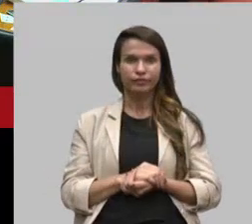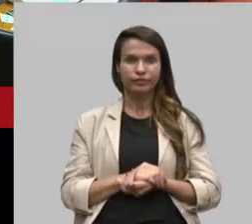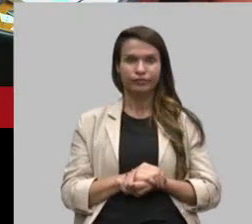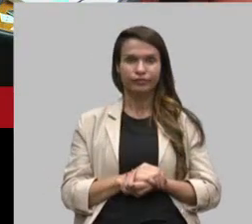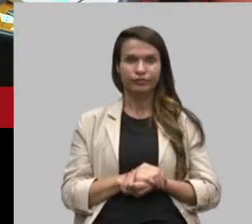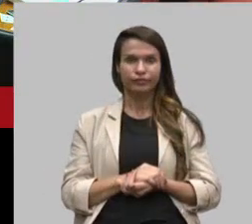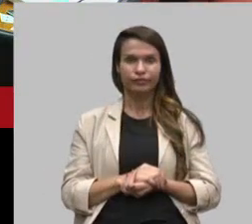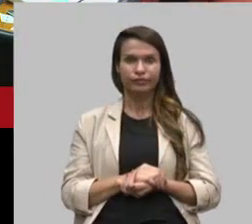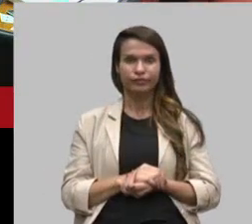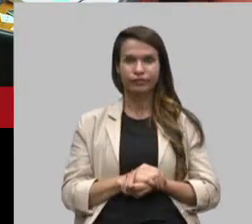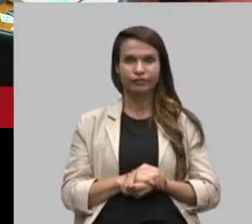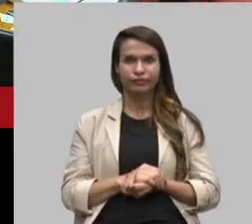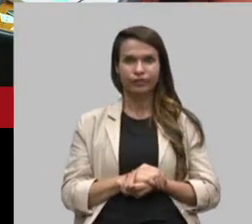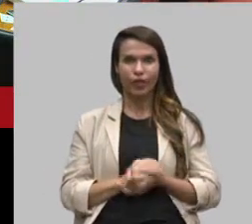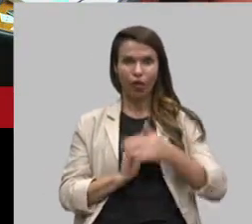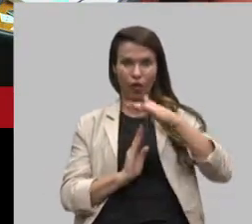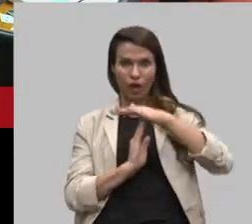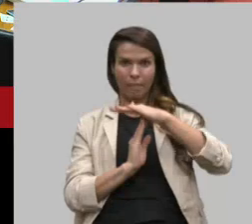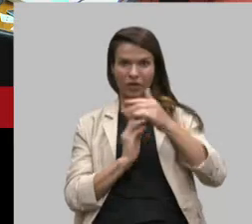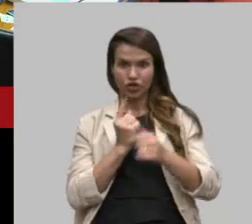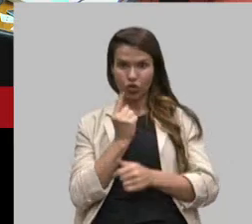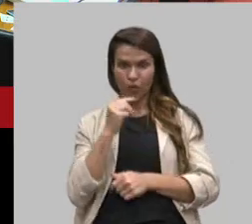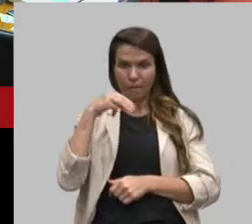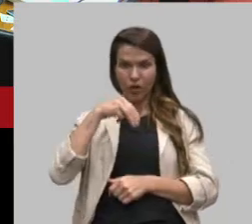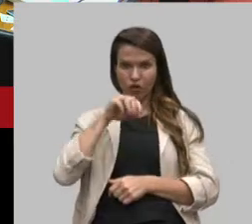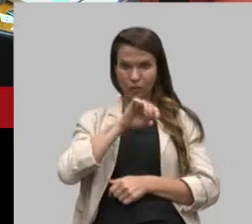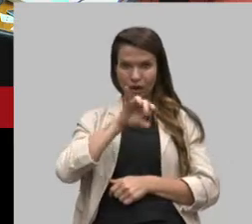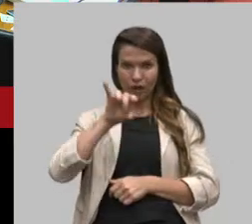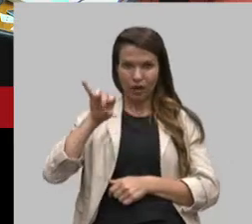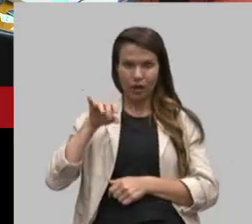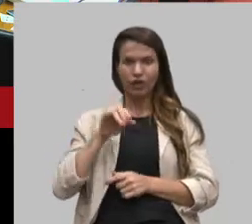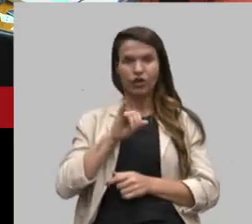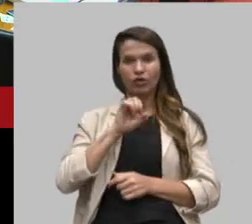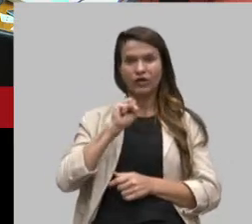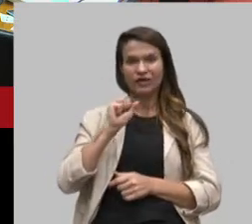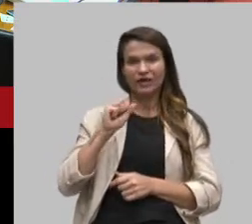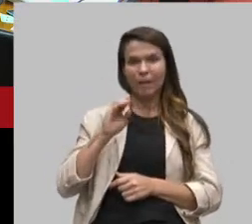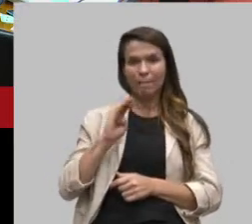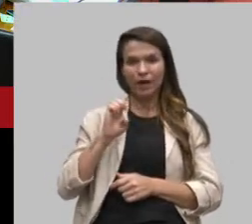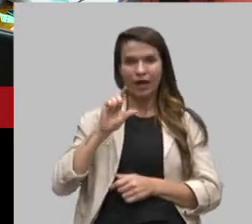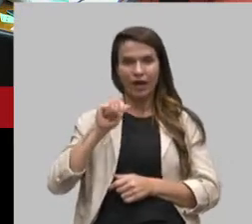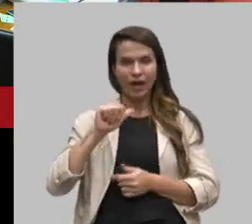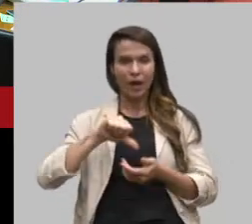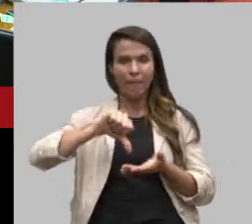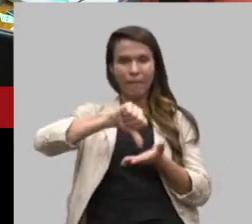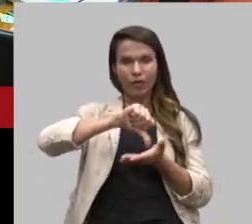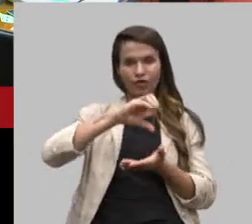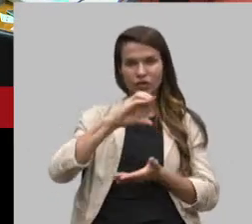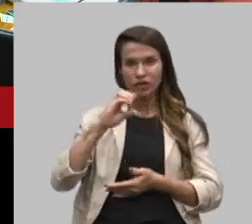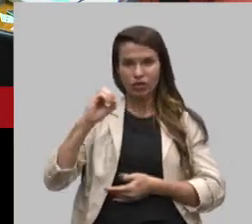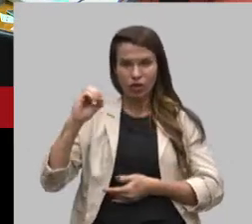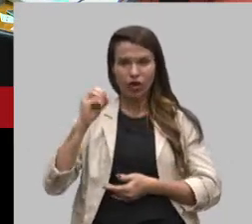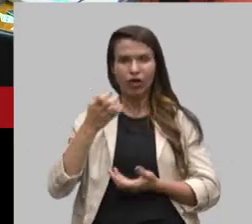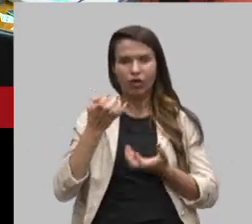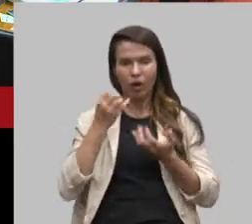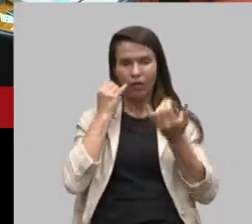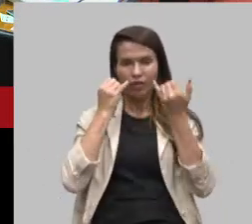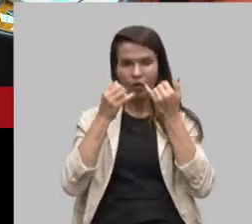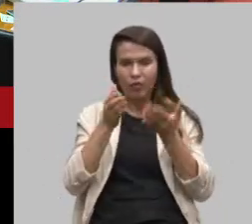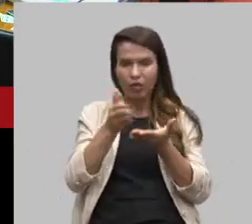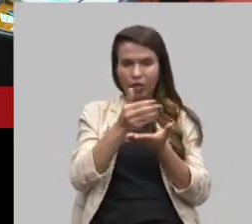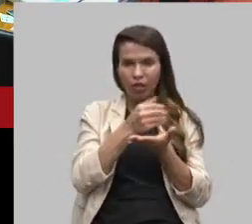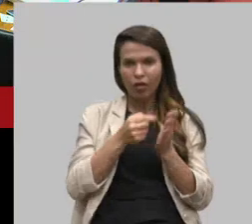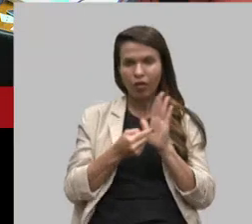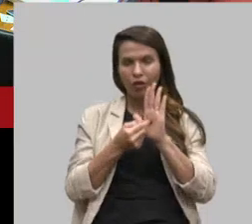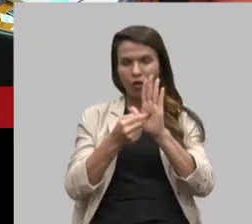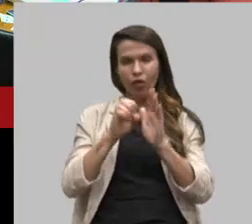até um minuto para cada um eu sou a Isabel do Polo centrooeste e eu queria só citar um dado aqui gente o EJA